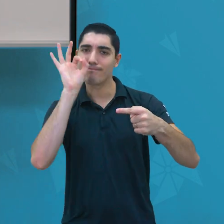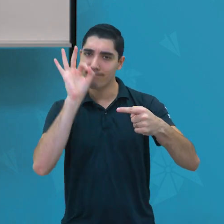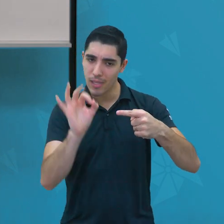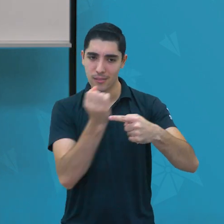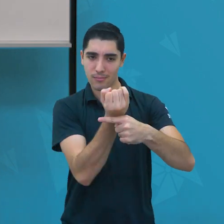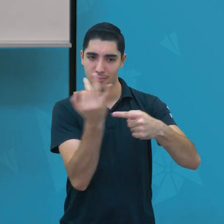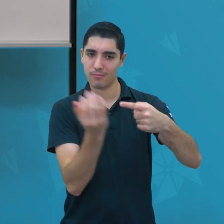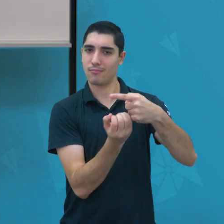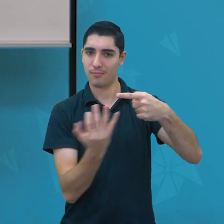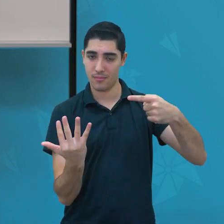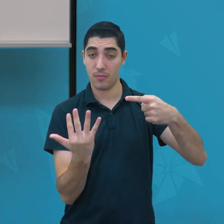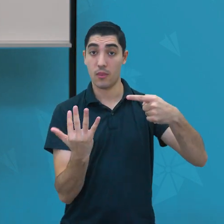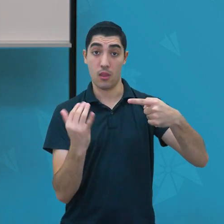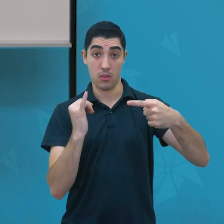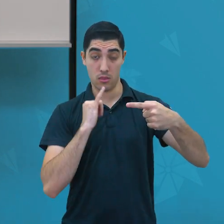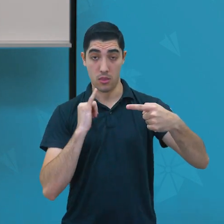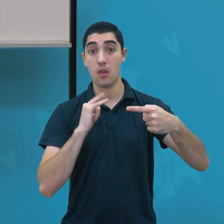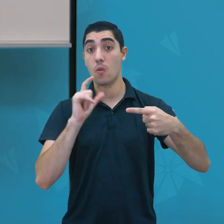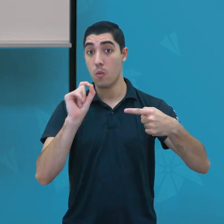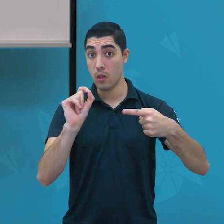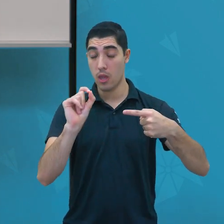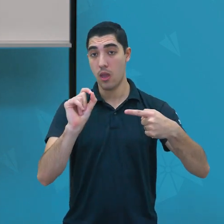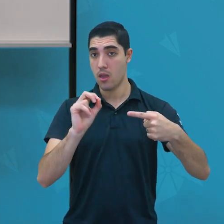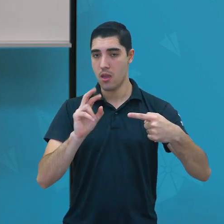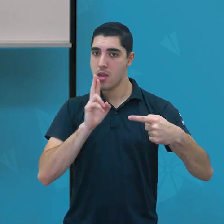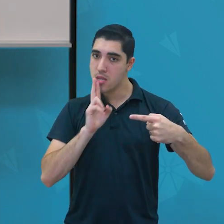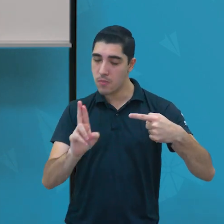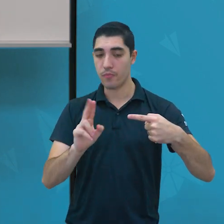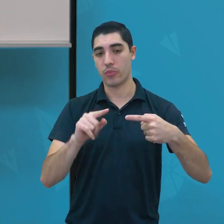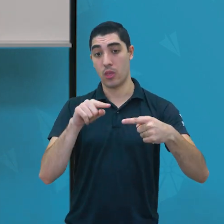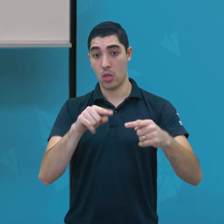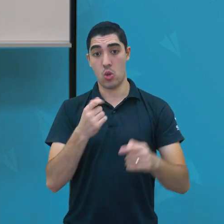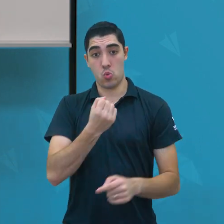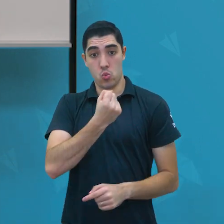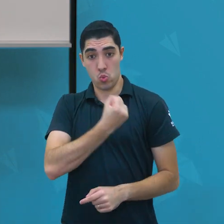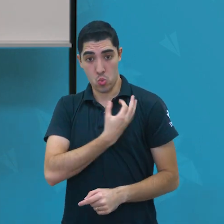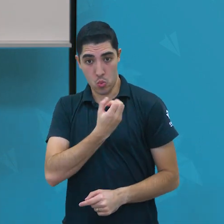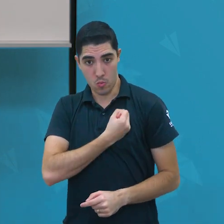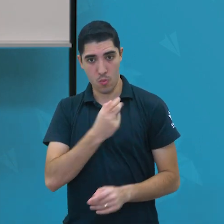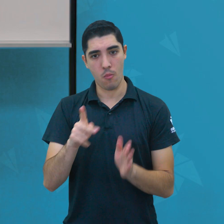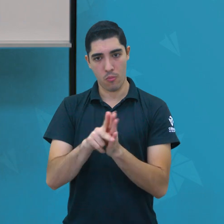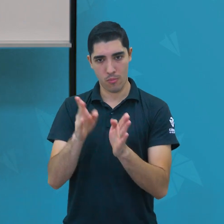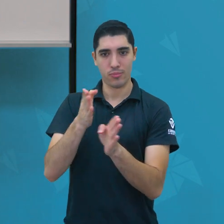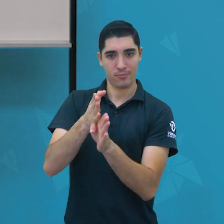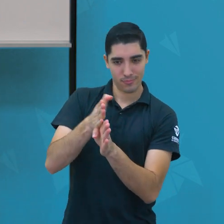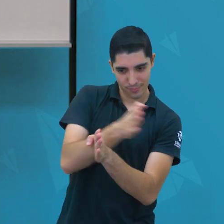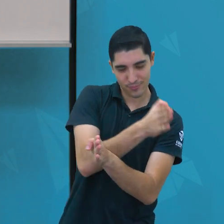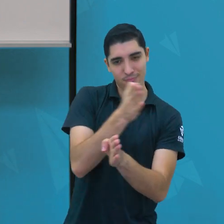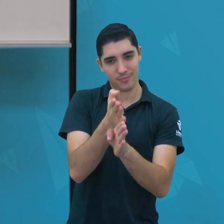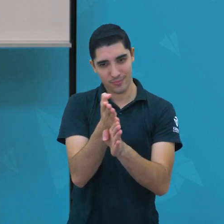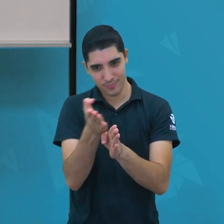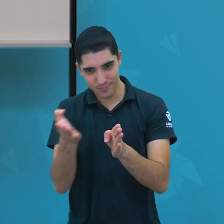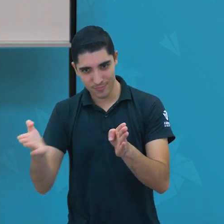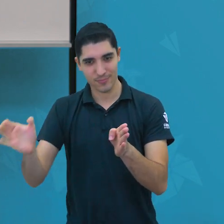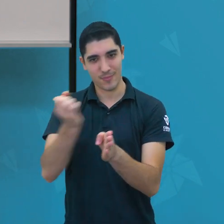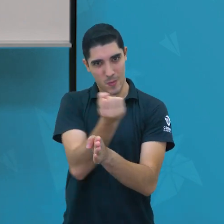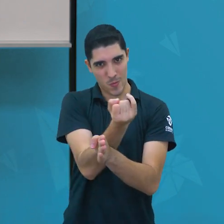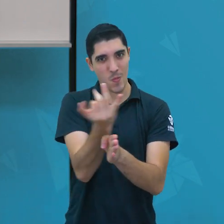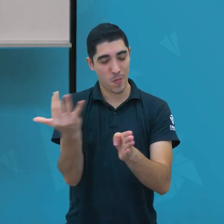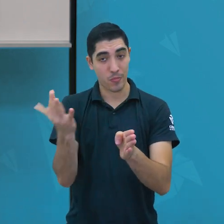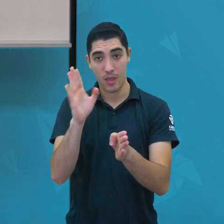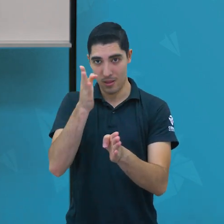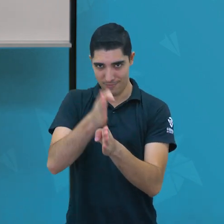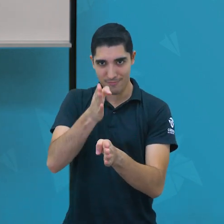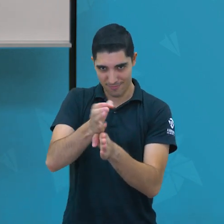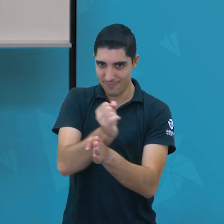fração, quando eu tenho ali a razão entre dois números inteiros, um na parte de cima, outro na parte de baixo, lembrando que